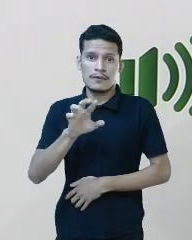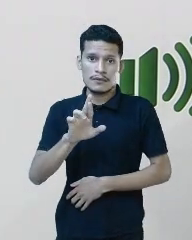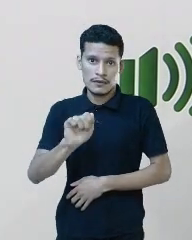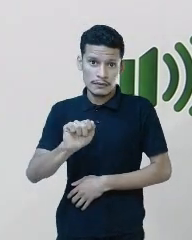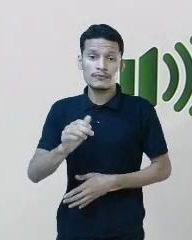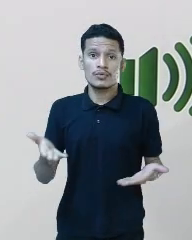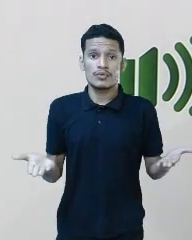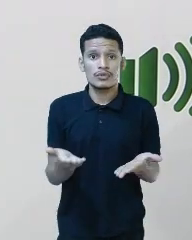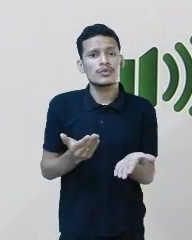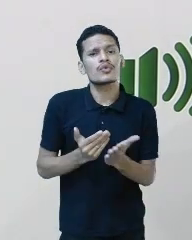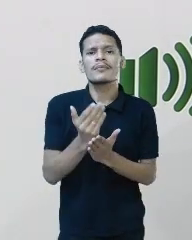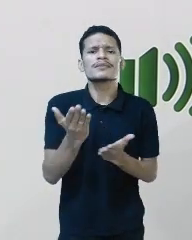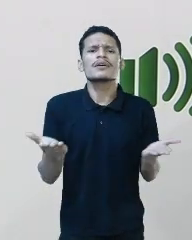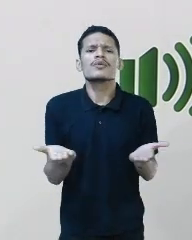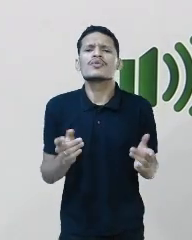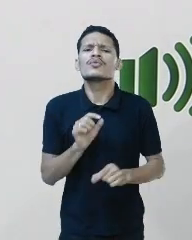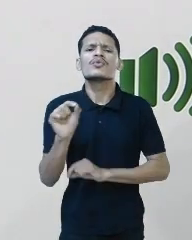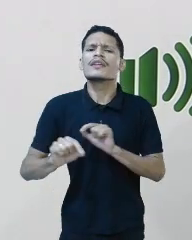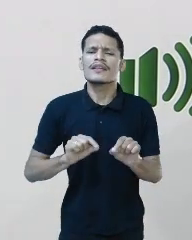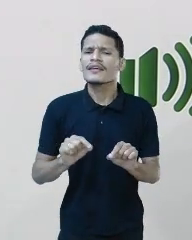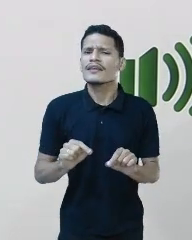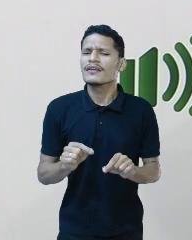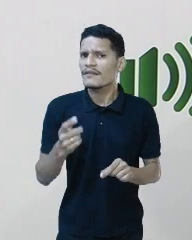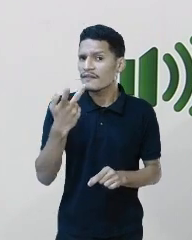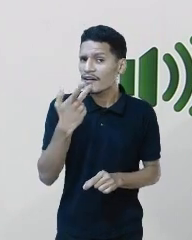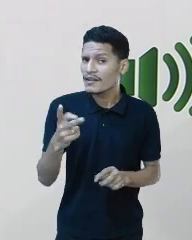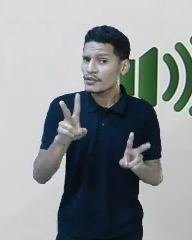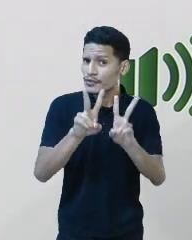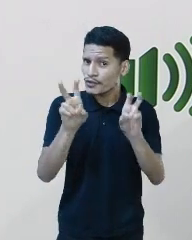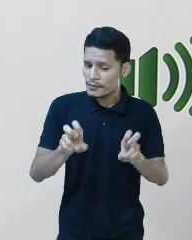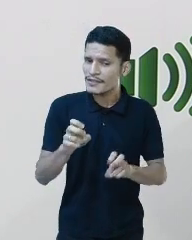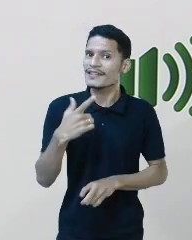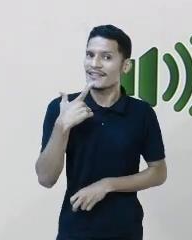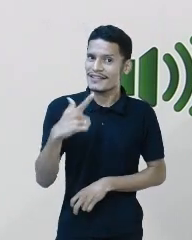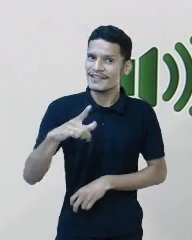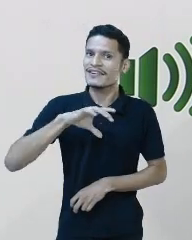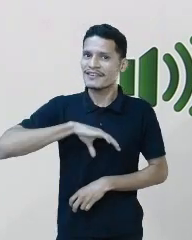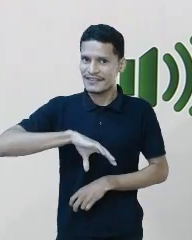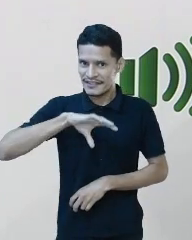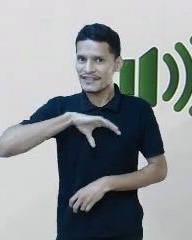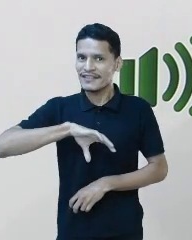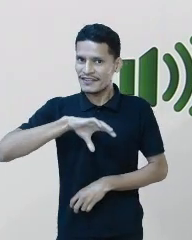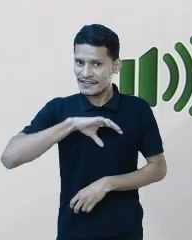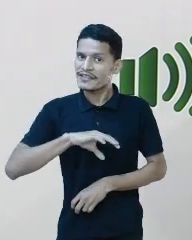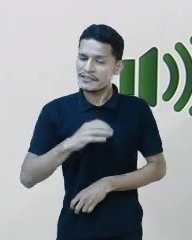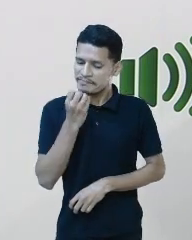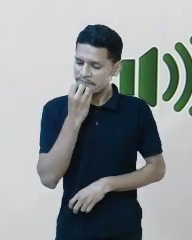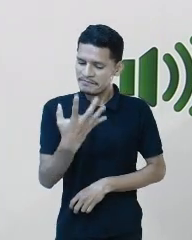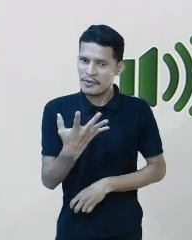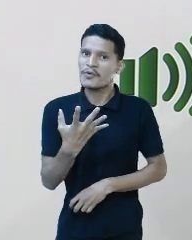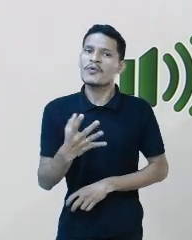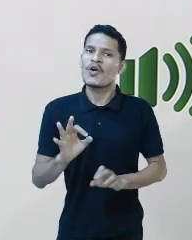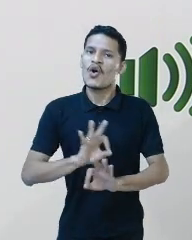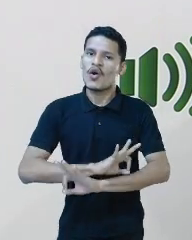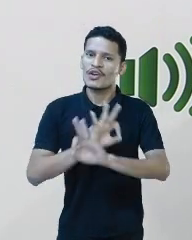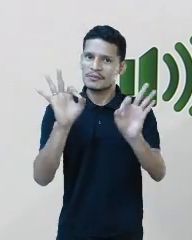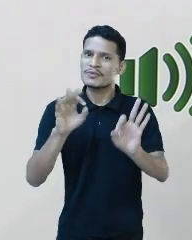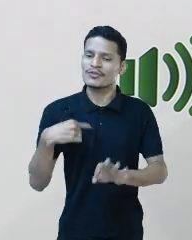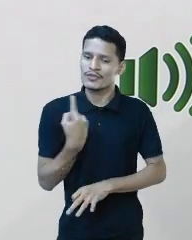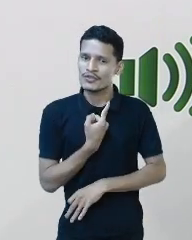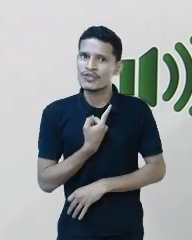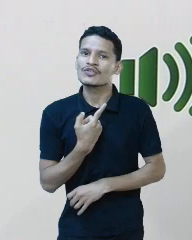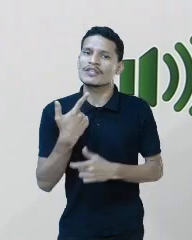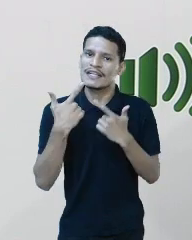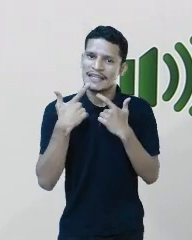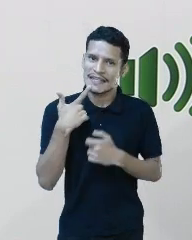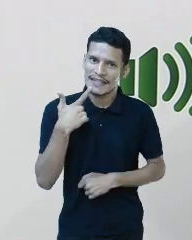o nosso dia falando sobre língua portuguesa. Pois é, nada melhor do que falar do nosso idioma, aprender